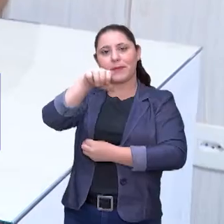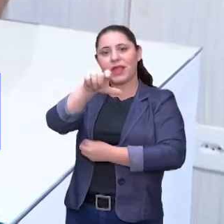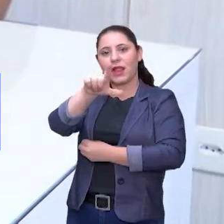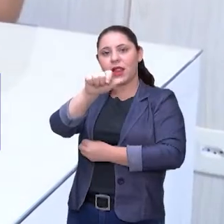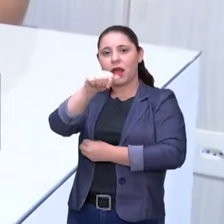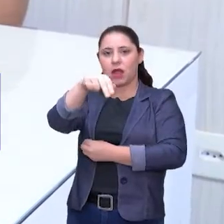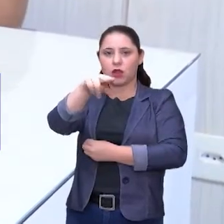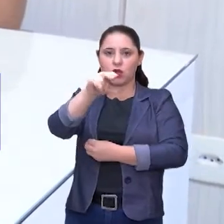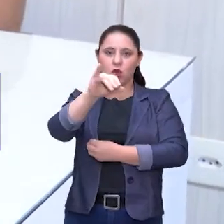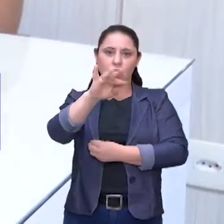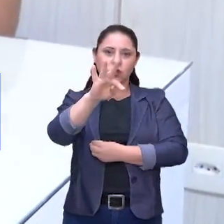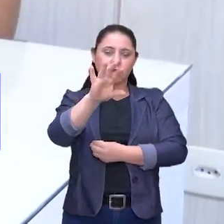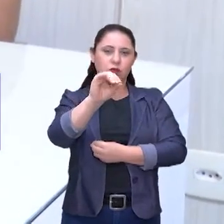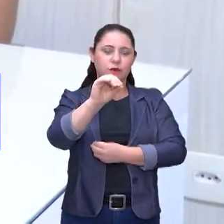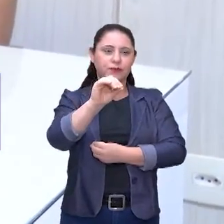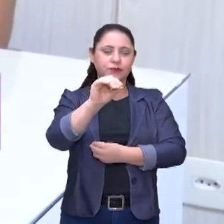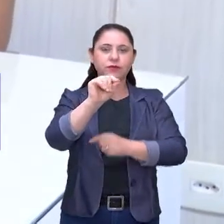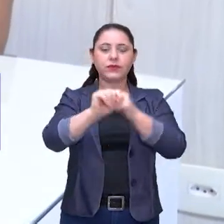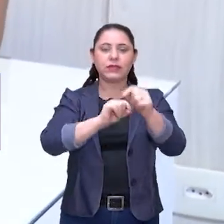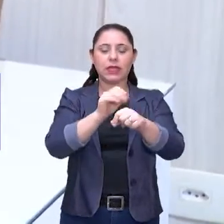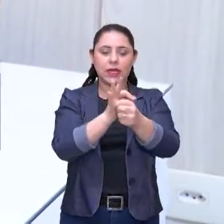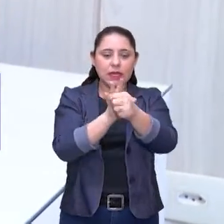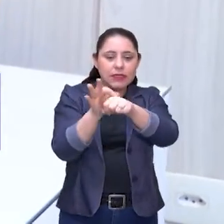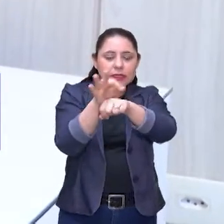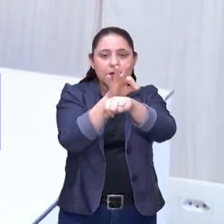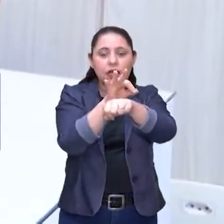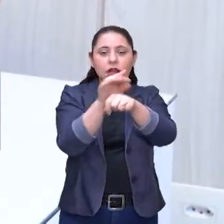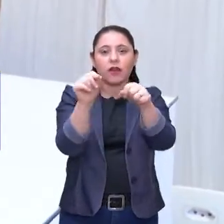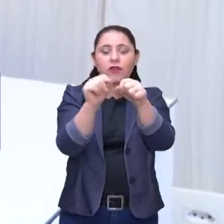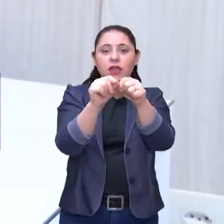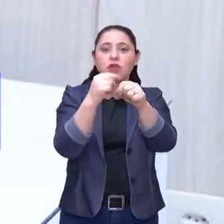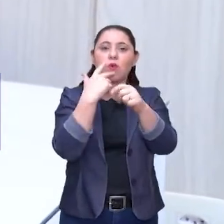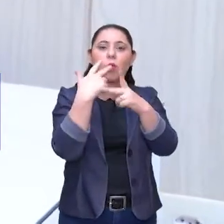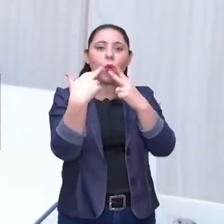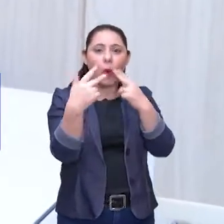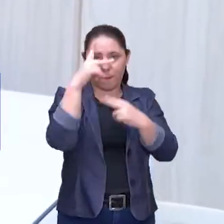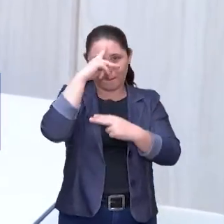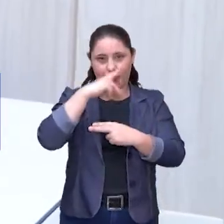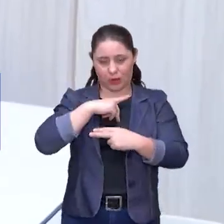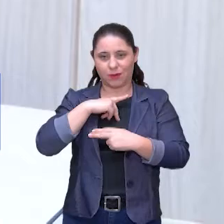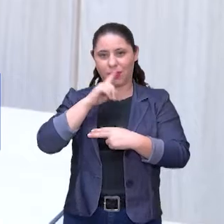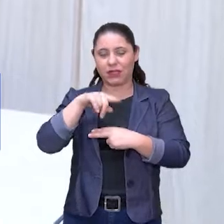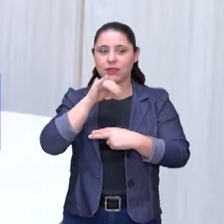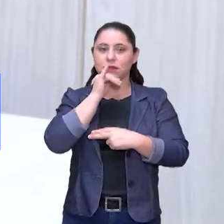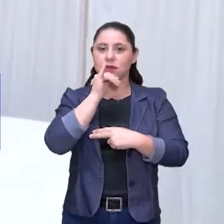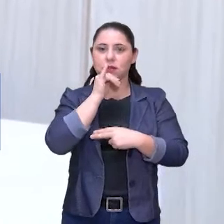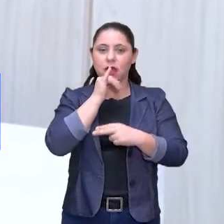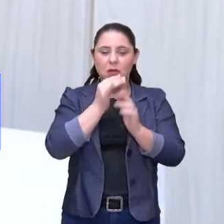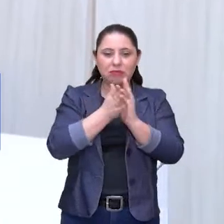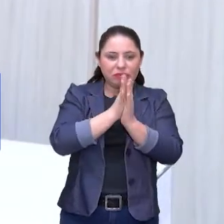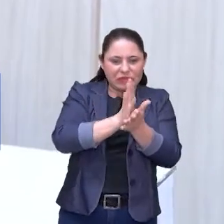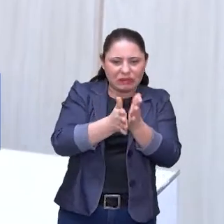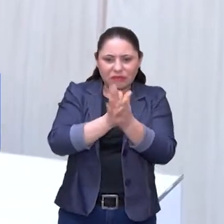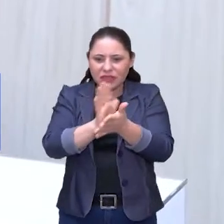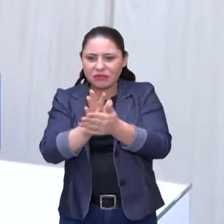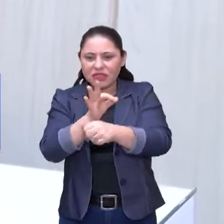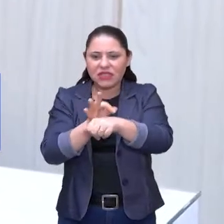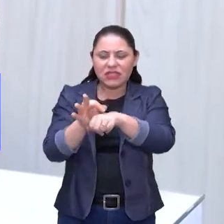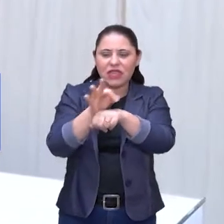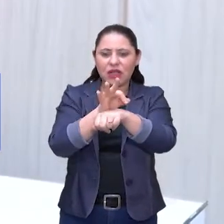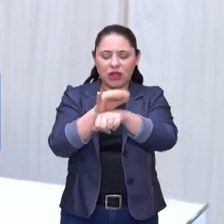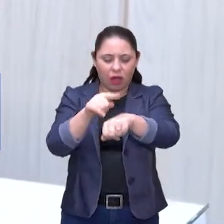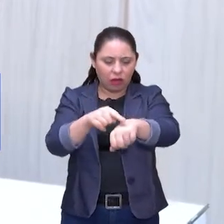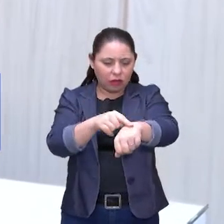melanócito. E aí começa a destruir a célula que produz a melanina. Se você tem a destruição da célula que produz